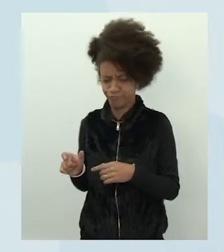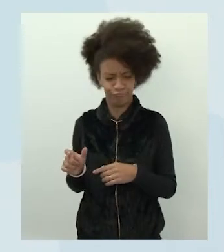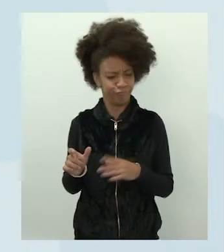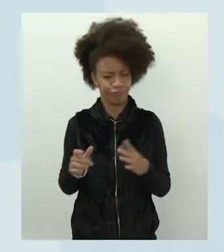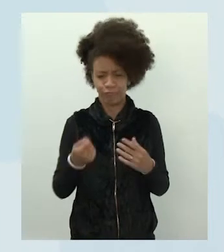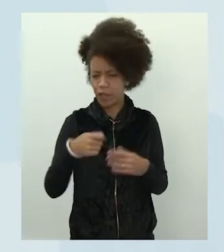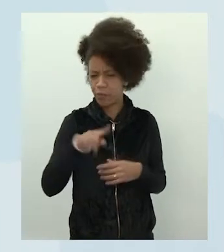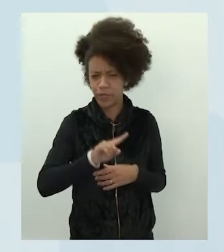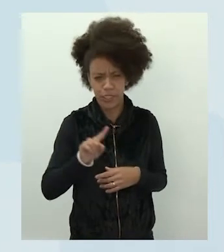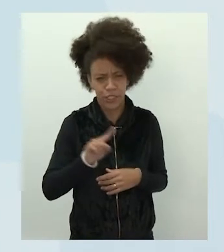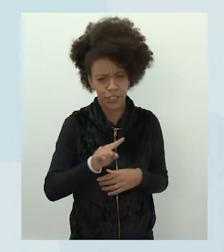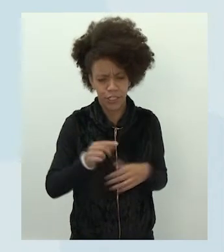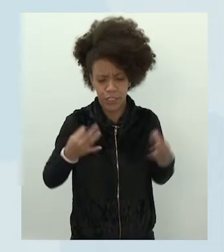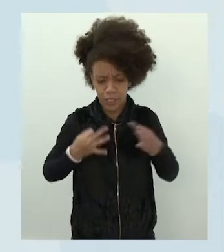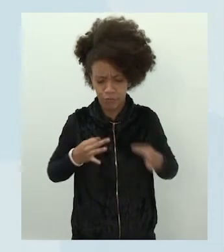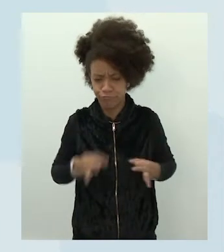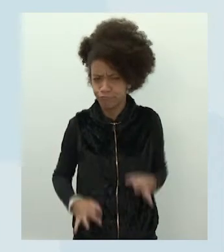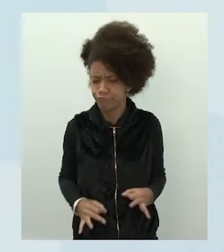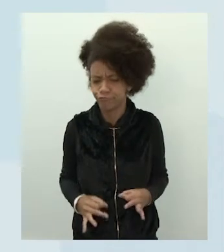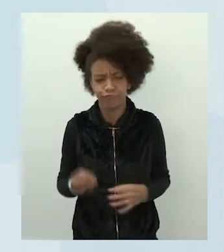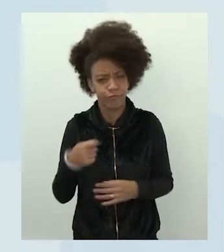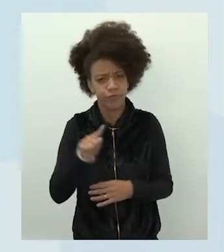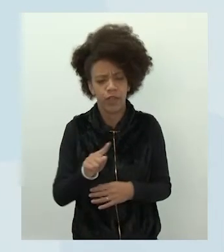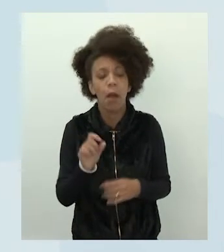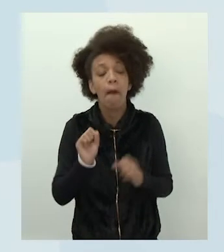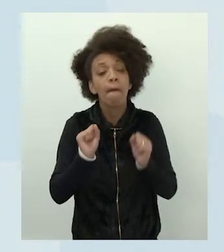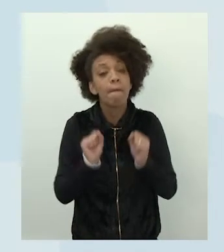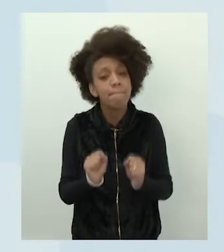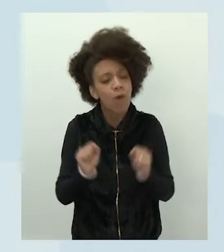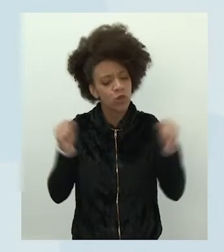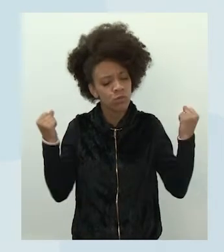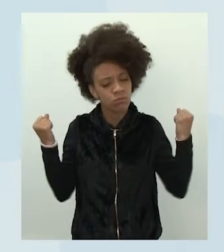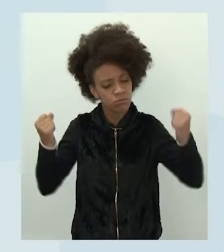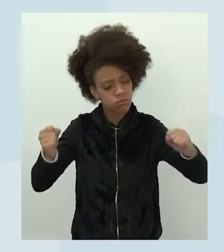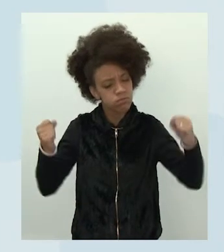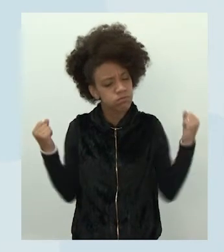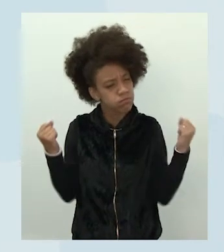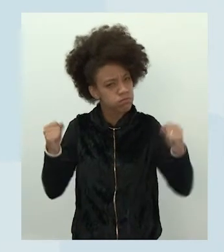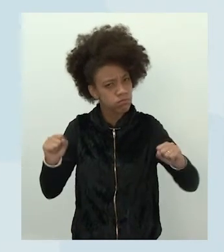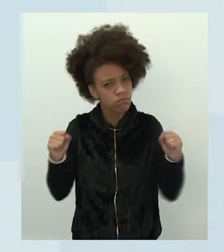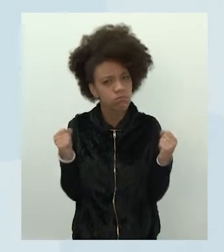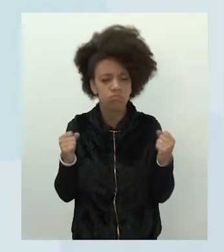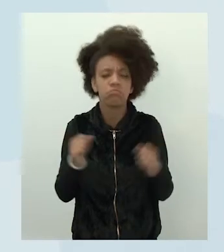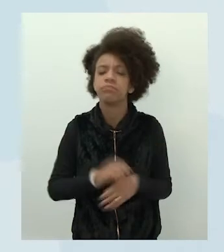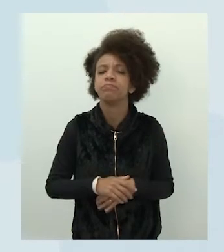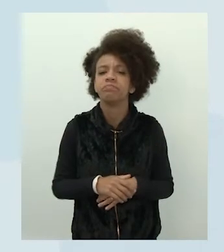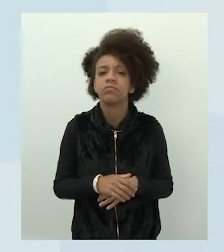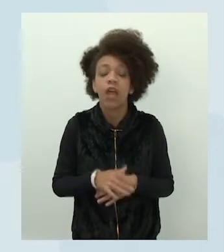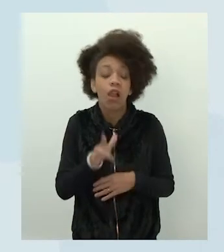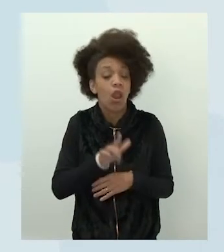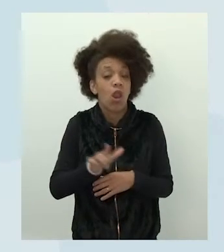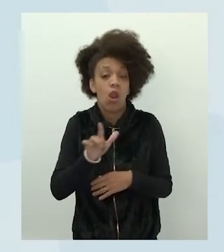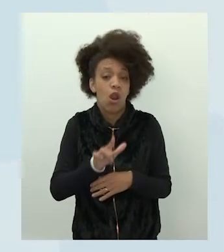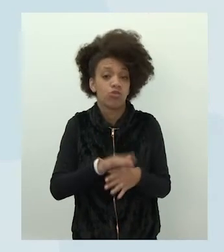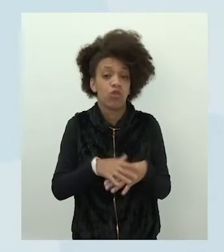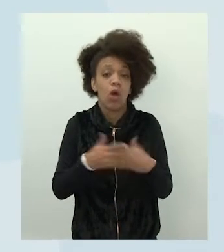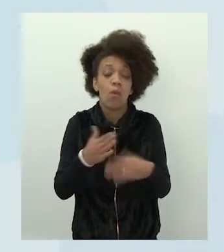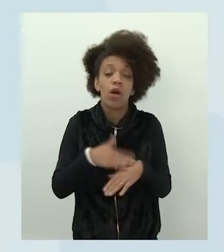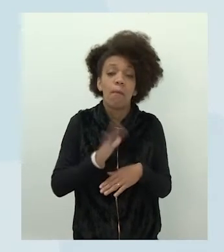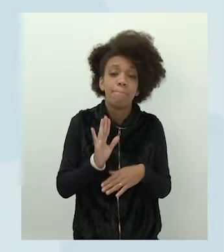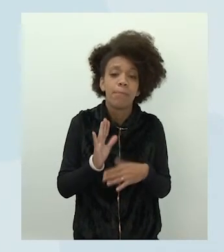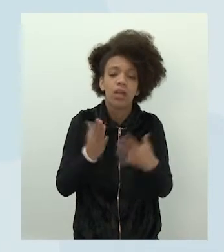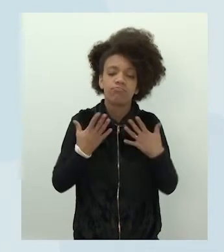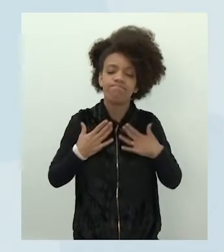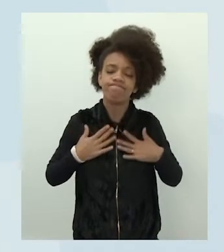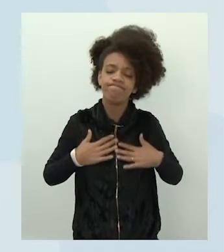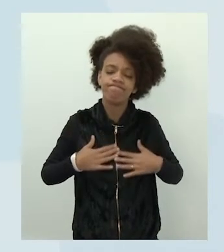com esse tipo de roupa, eu posso me movimentar. É claro que quanto mais